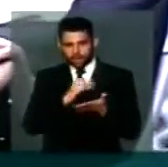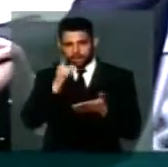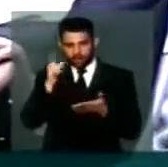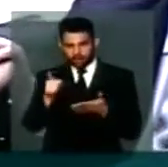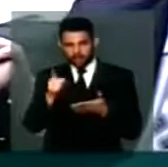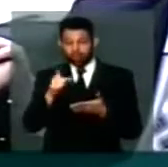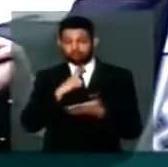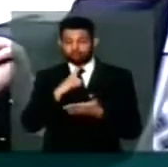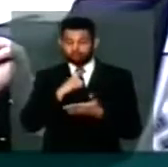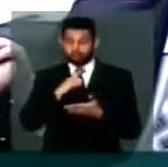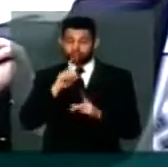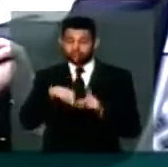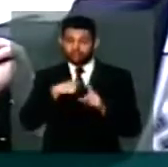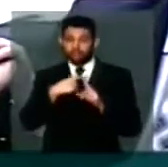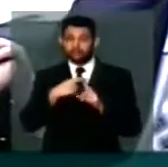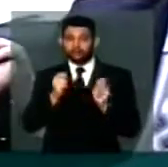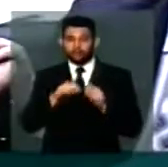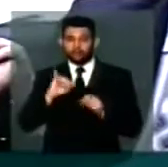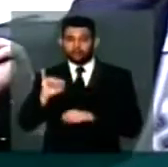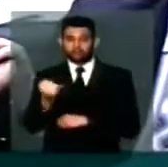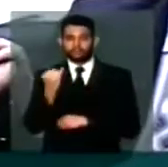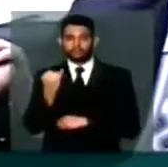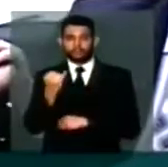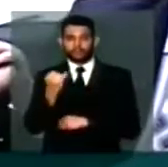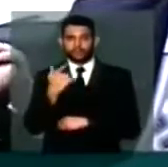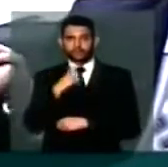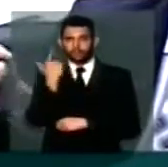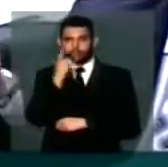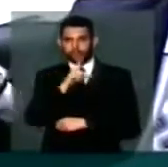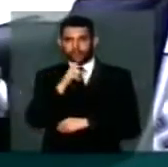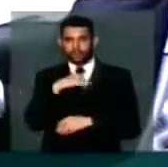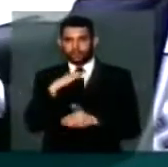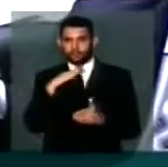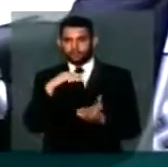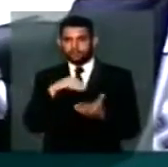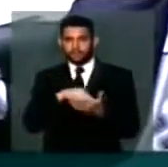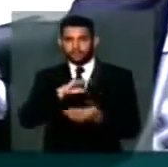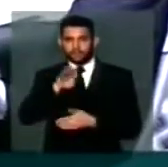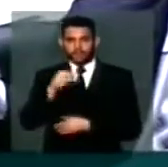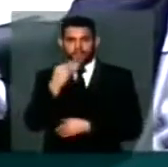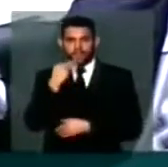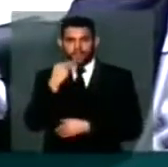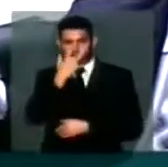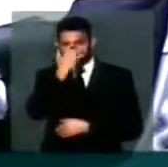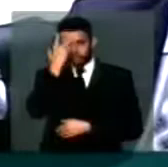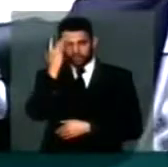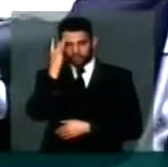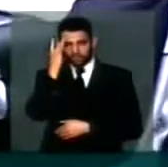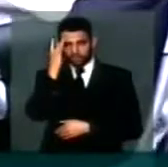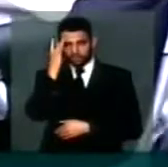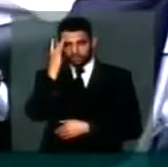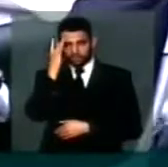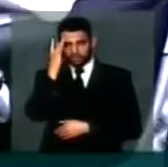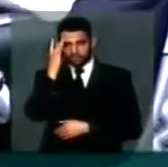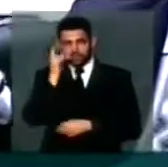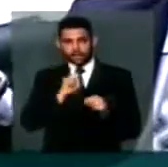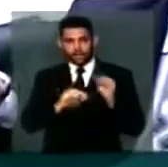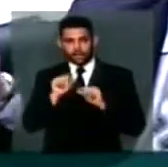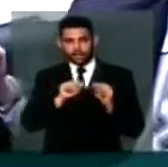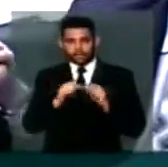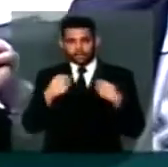e tendo possibilidade e irá Quase meio milhão de pessoas as pessoas